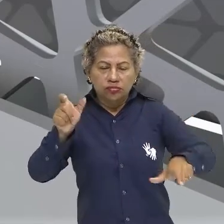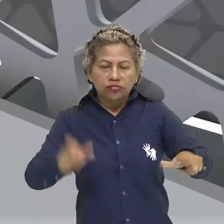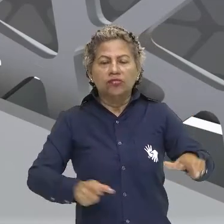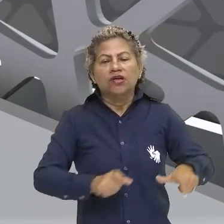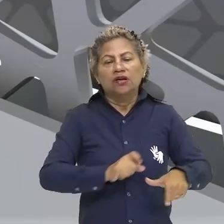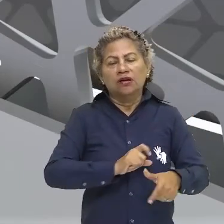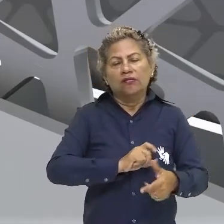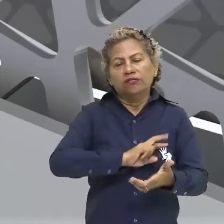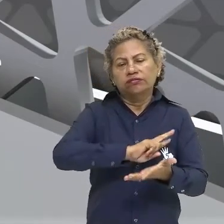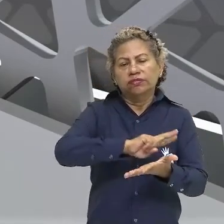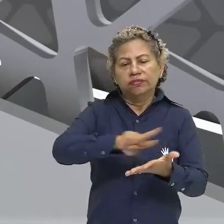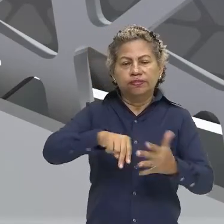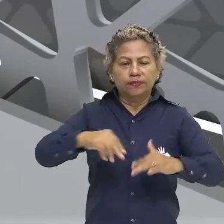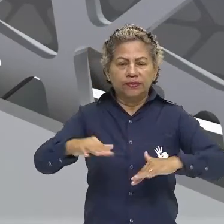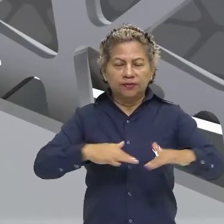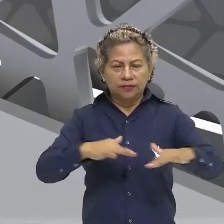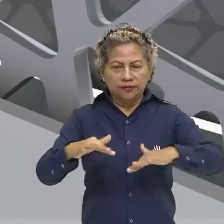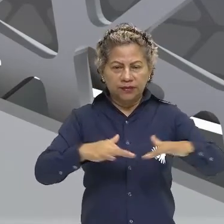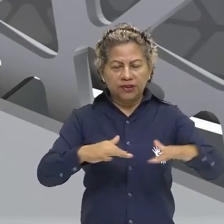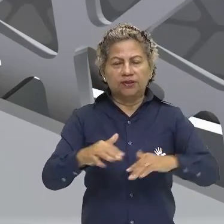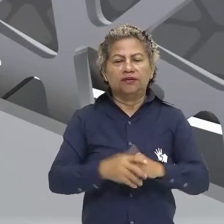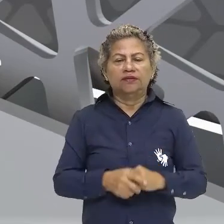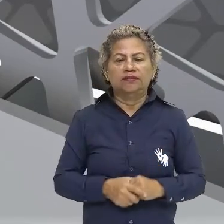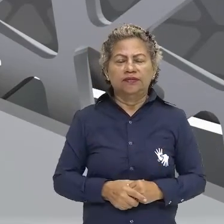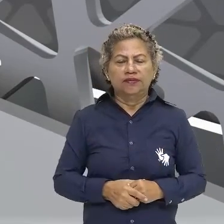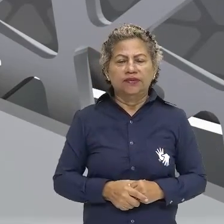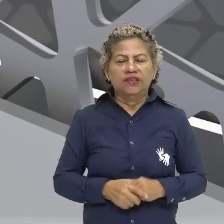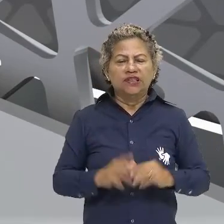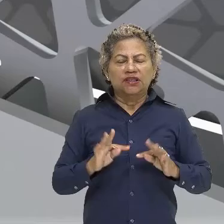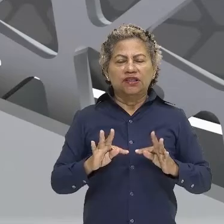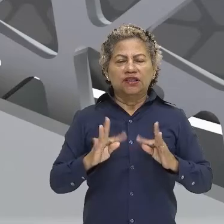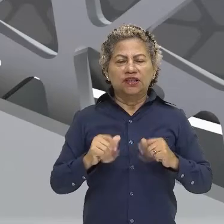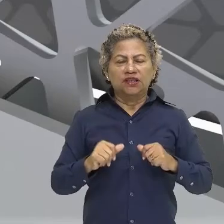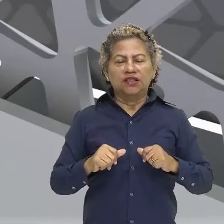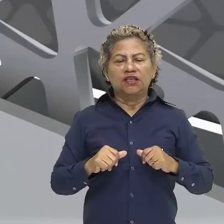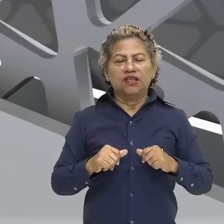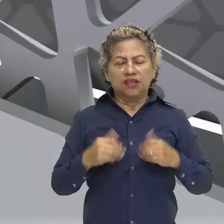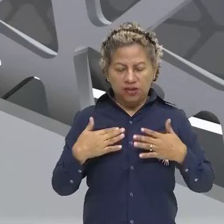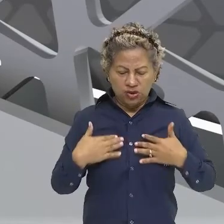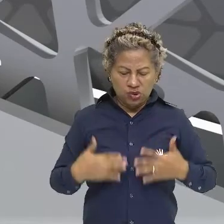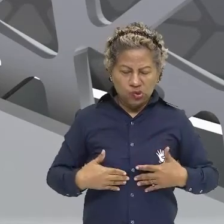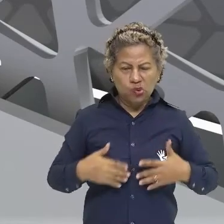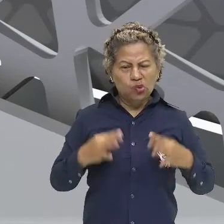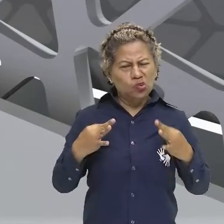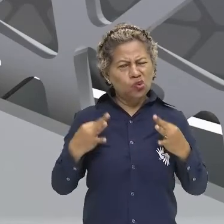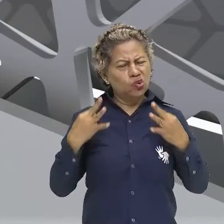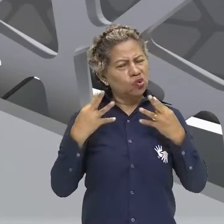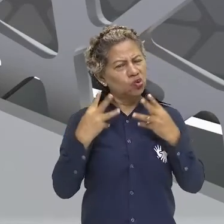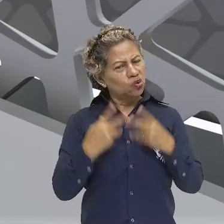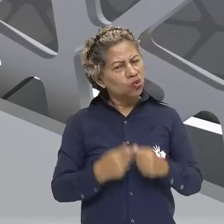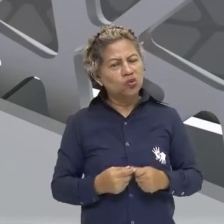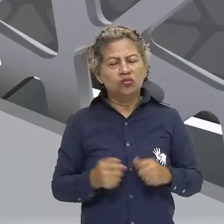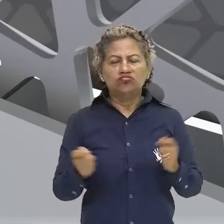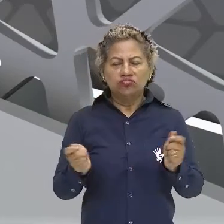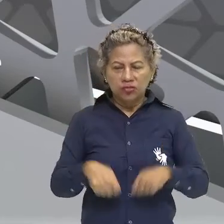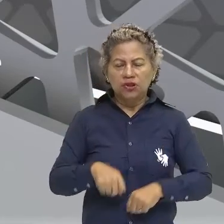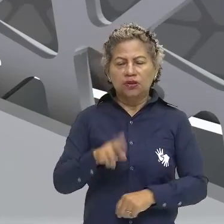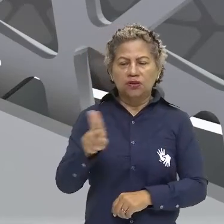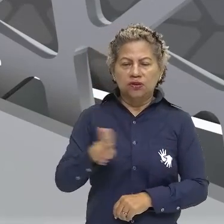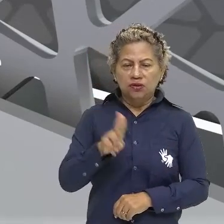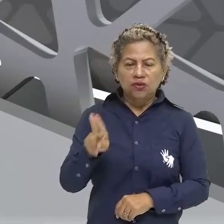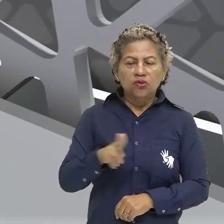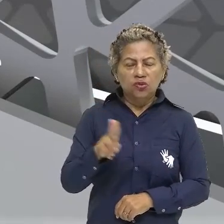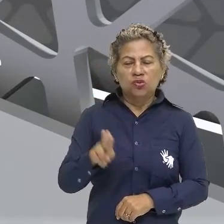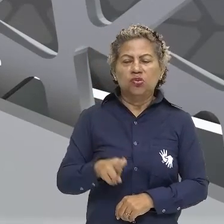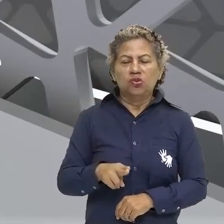de movimento, desde nossas articulações por inteiro, né? Nós podemos utilizar a